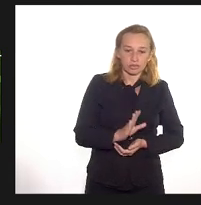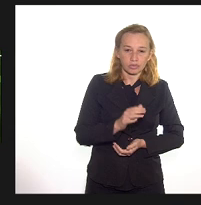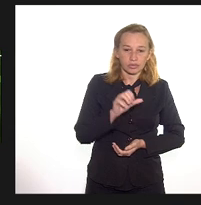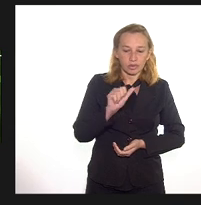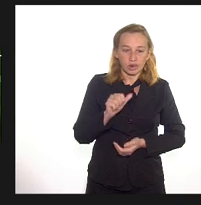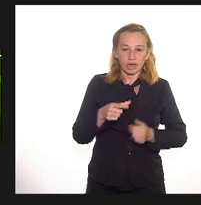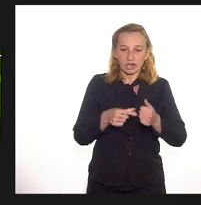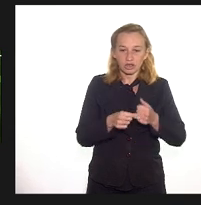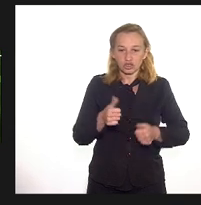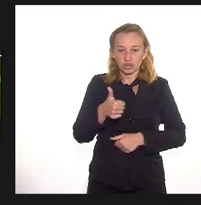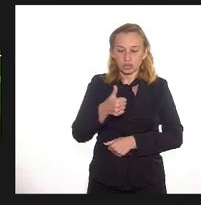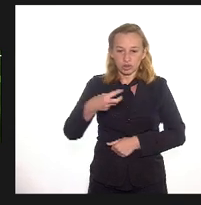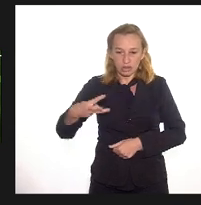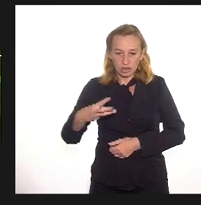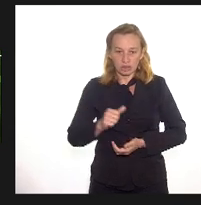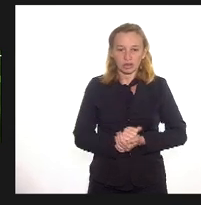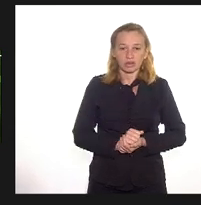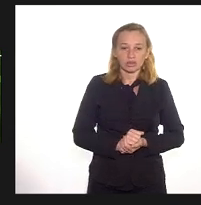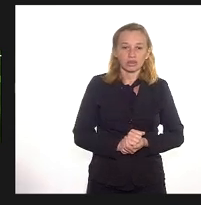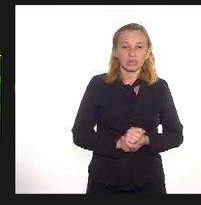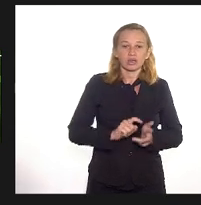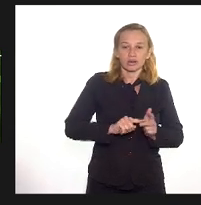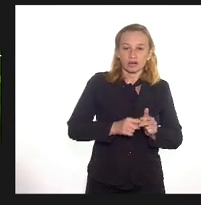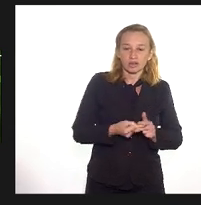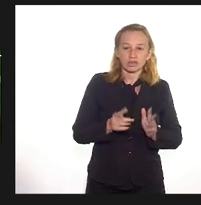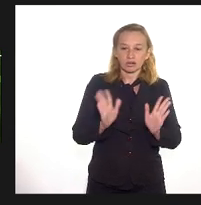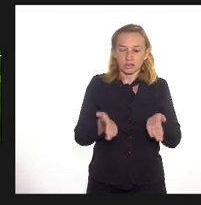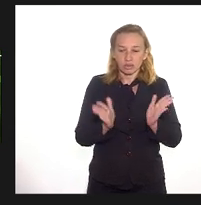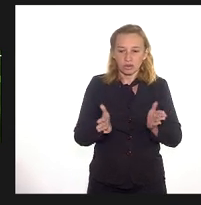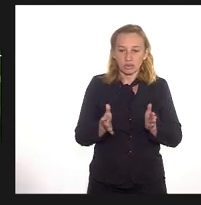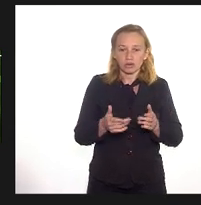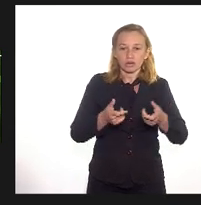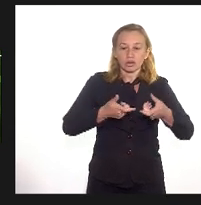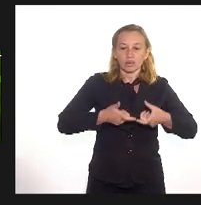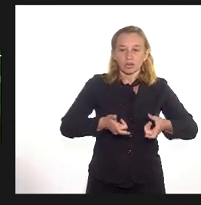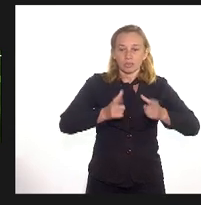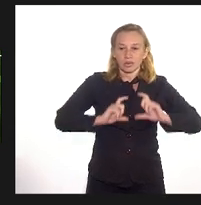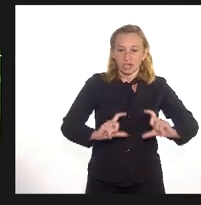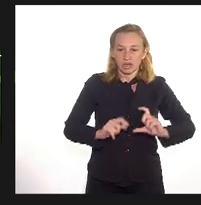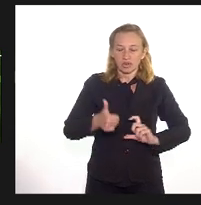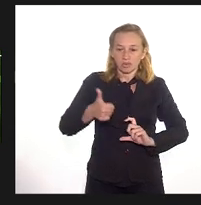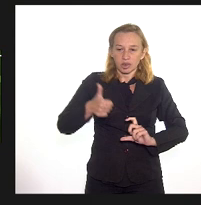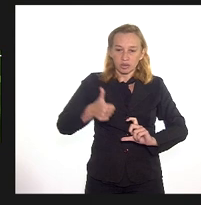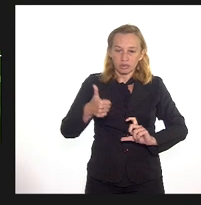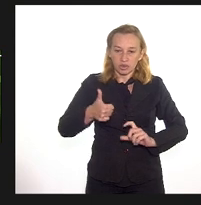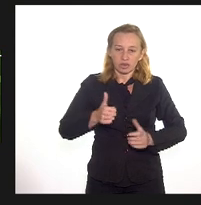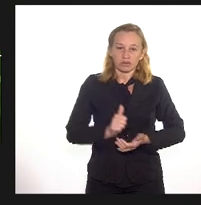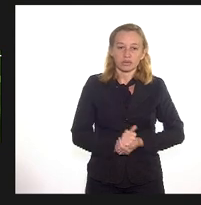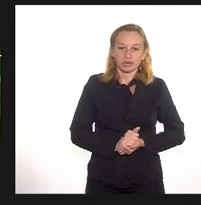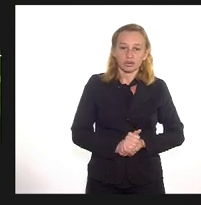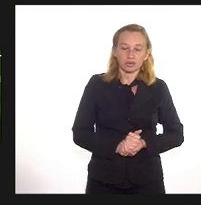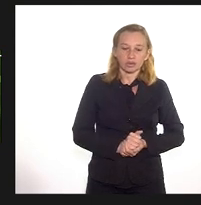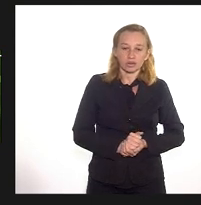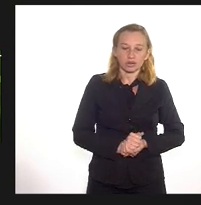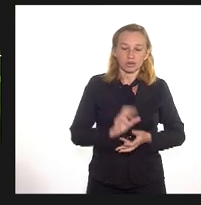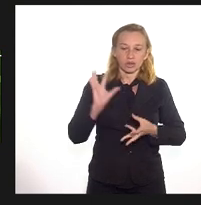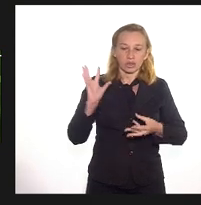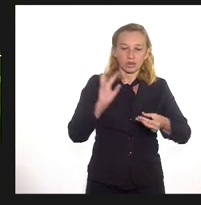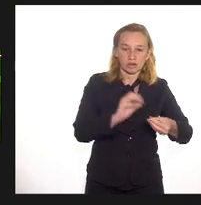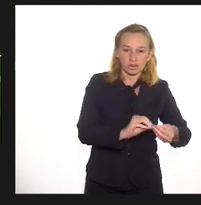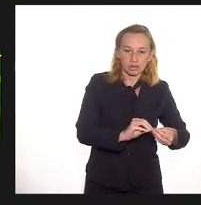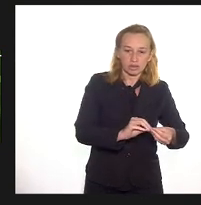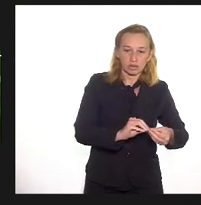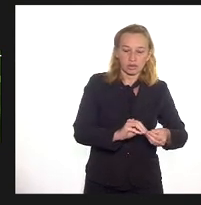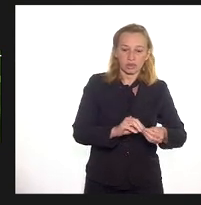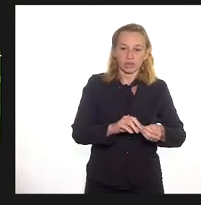são acumulados e pela regulação atual, no seu parágrafo primeiro, amortizados integralmente na apuração